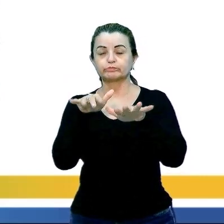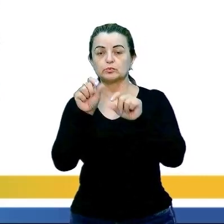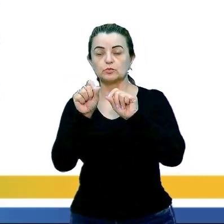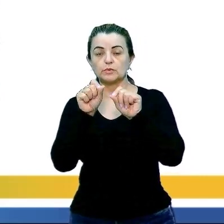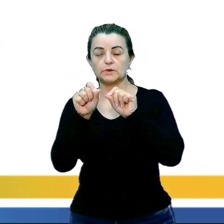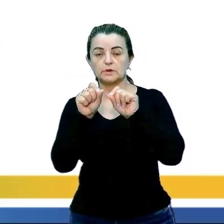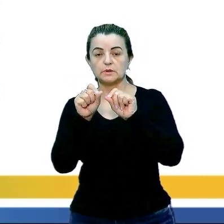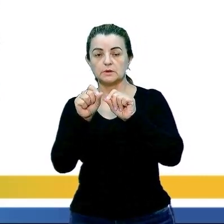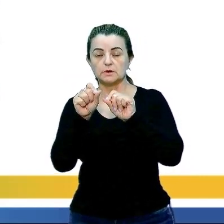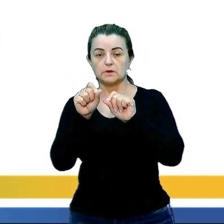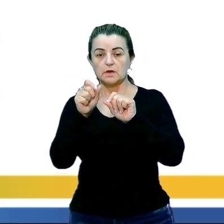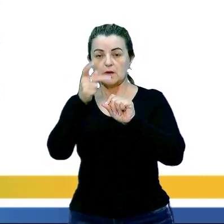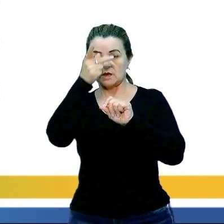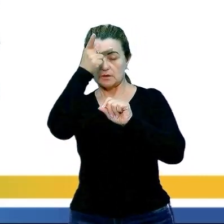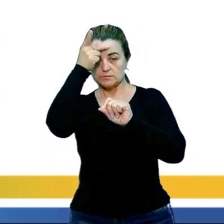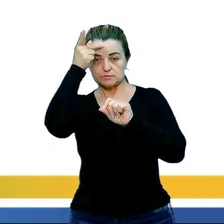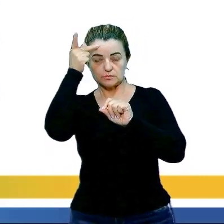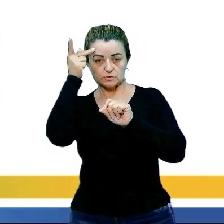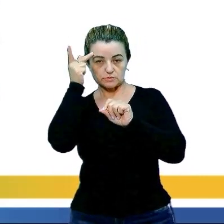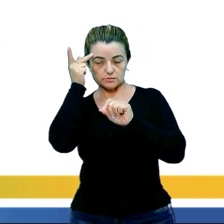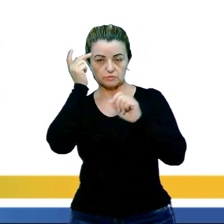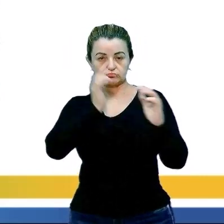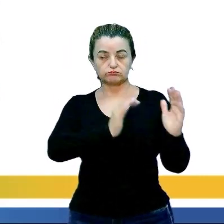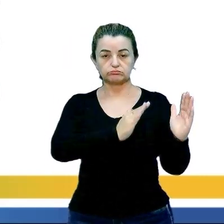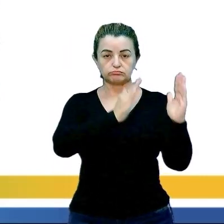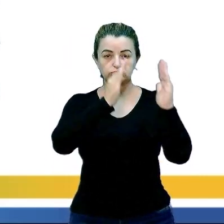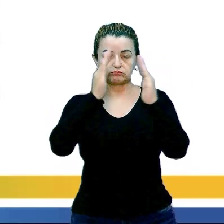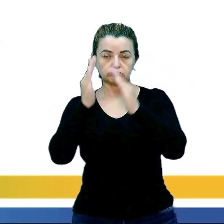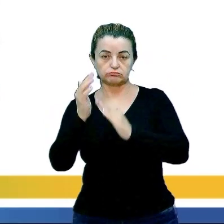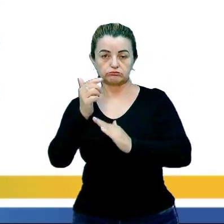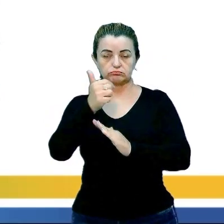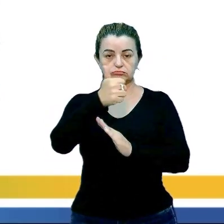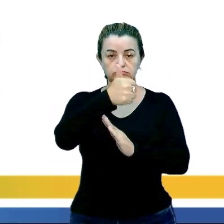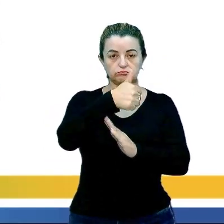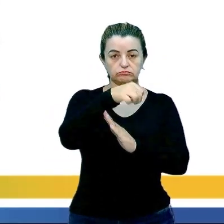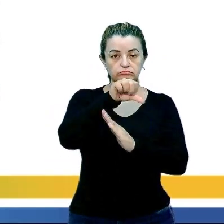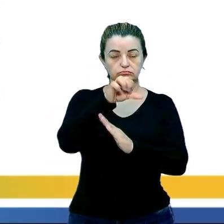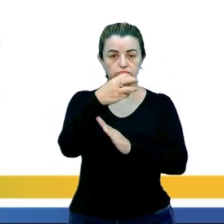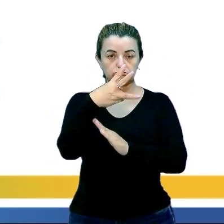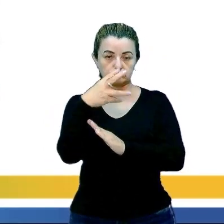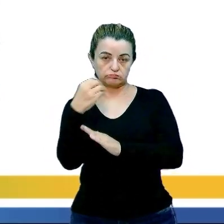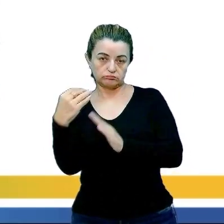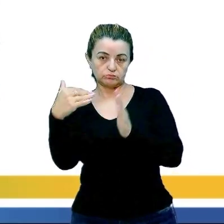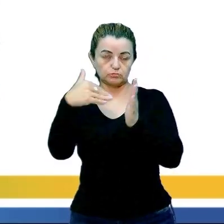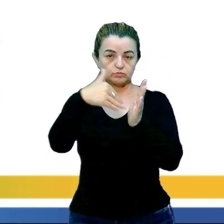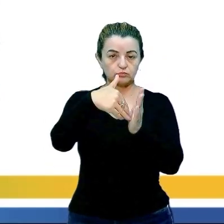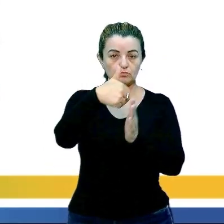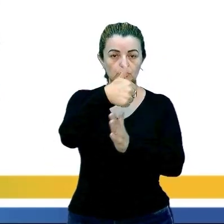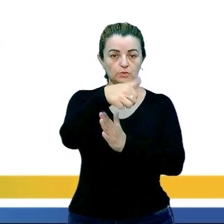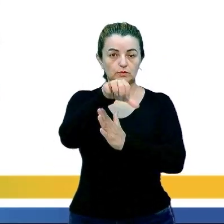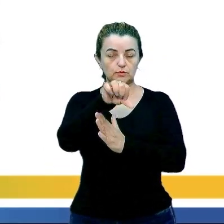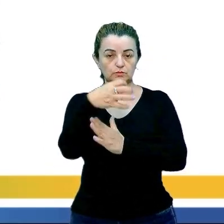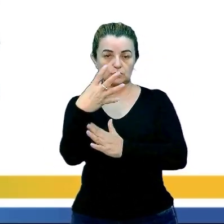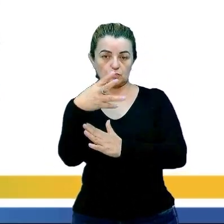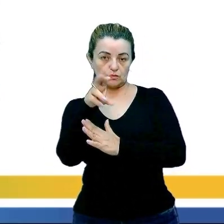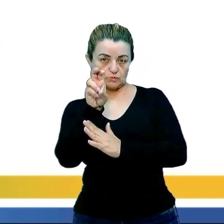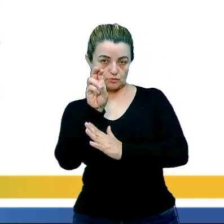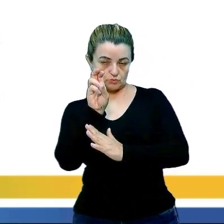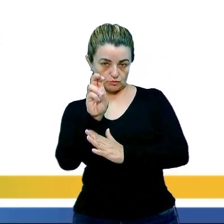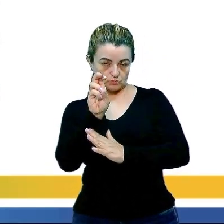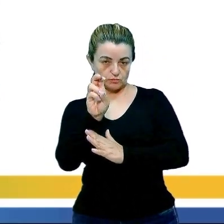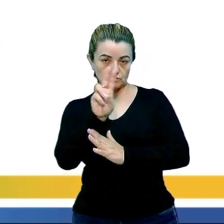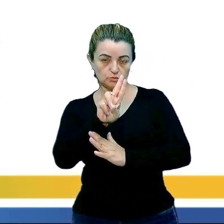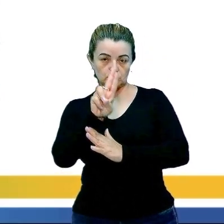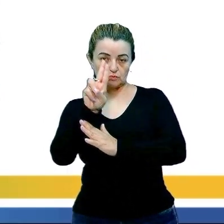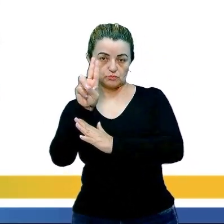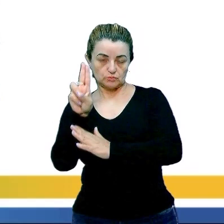no Brasil, que se estende de 1930 a 1945. Chamada de